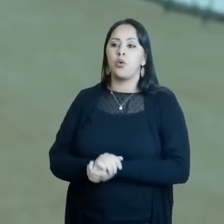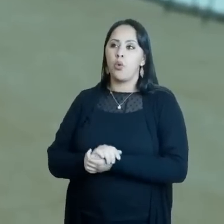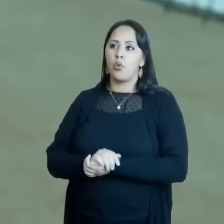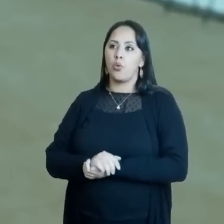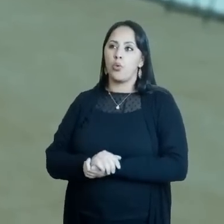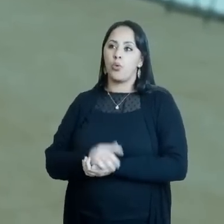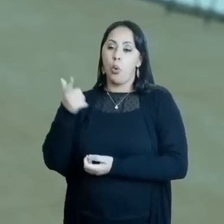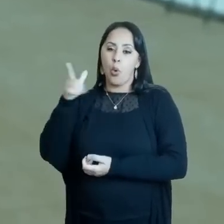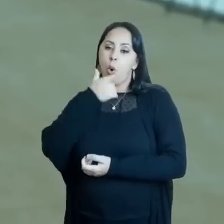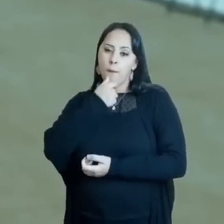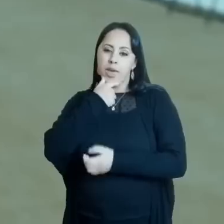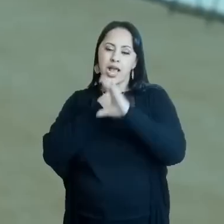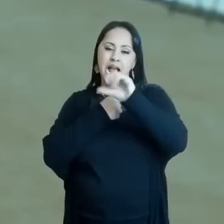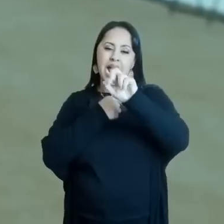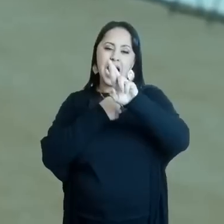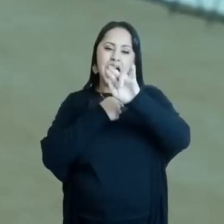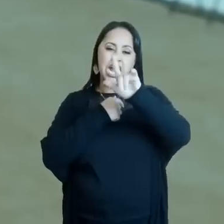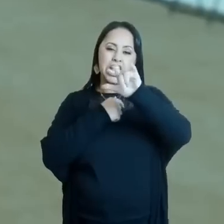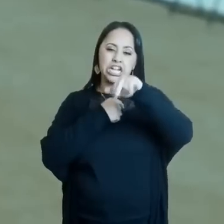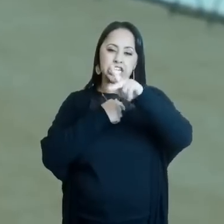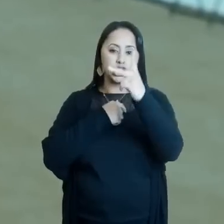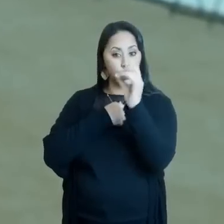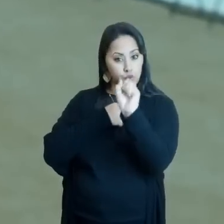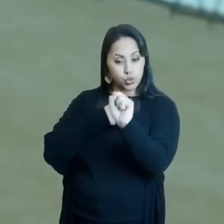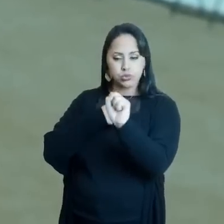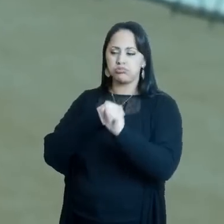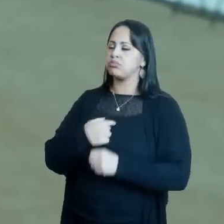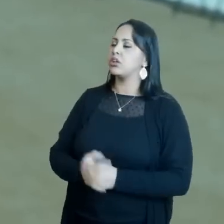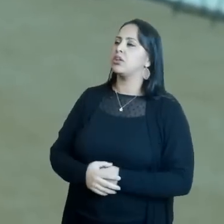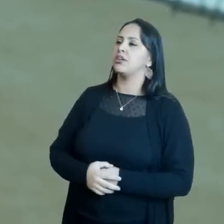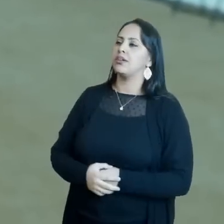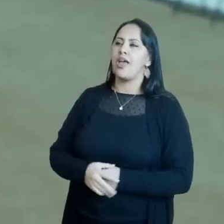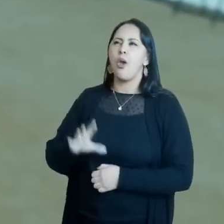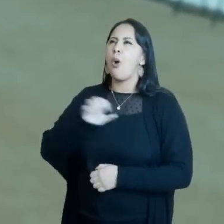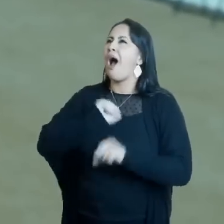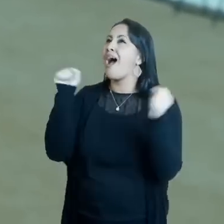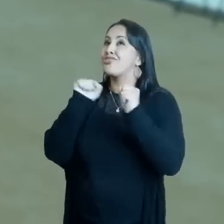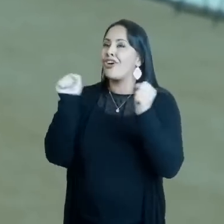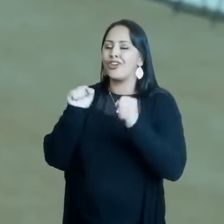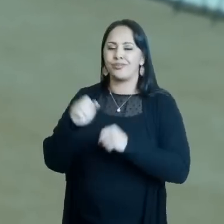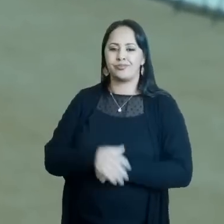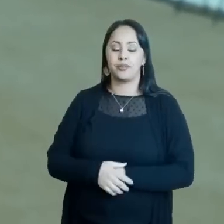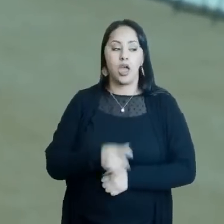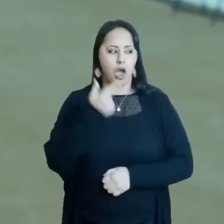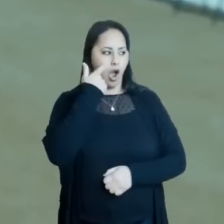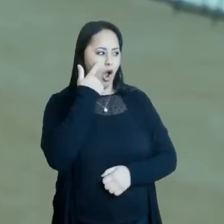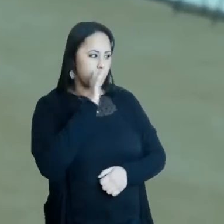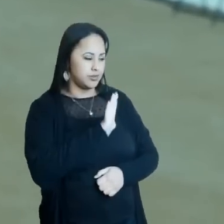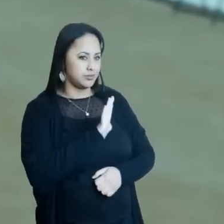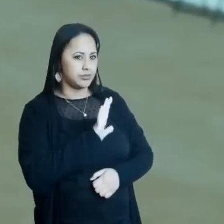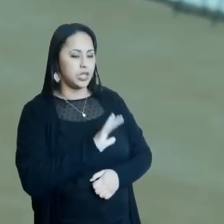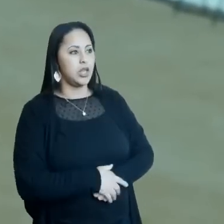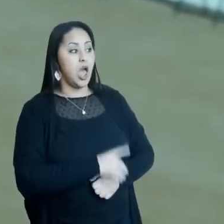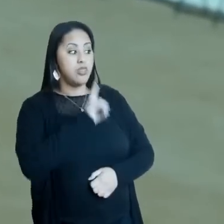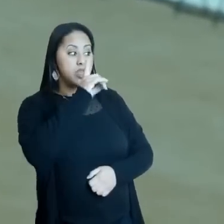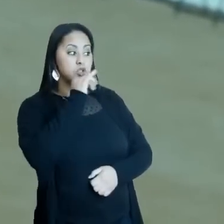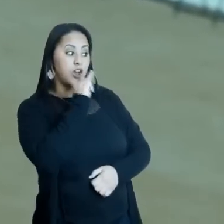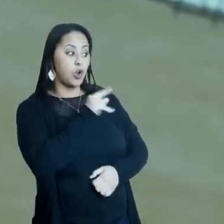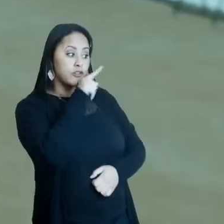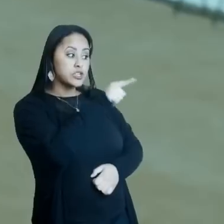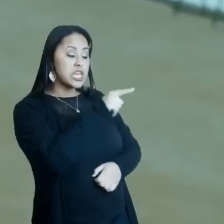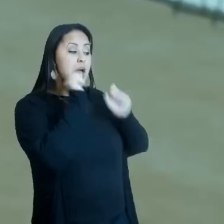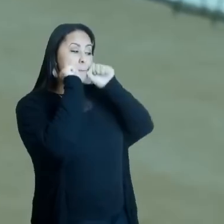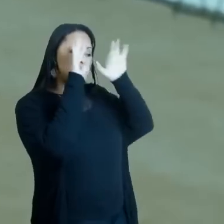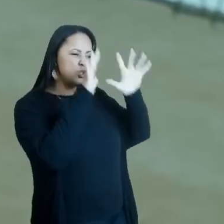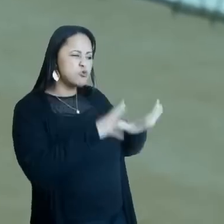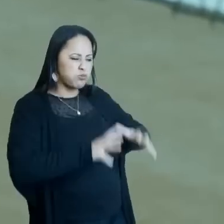abençoado. O Carlinhos, tipo, não imaginava, eu adoro aquele cara, amo aquele cara. Olha pra você ver, Deus falou que ele ia te prosperar e que